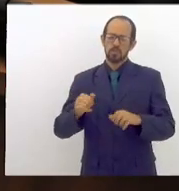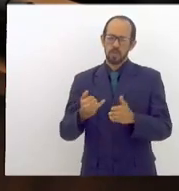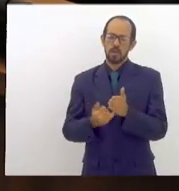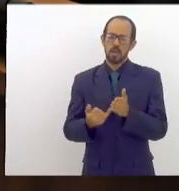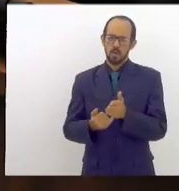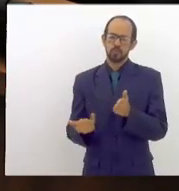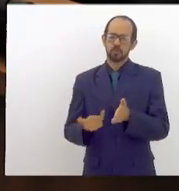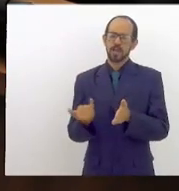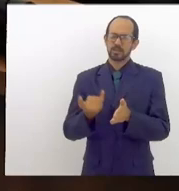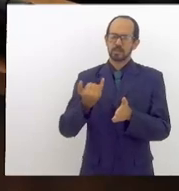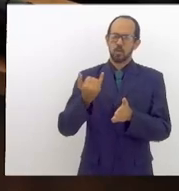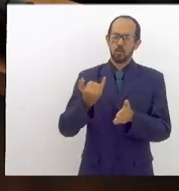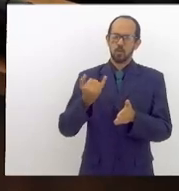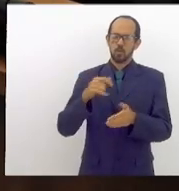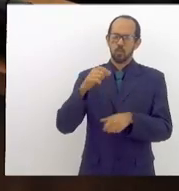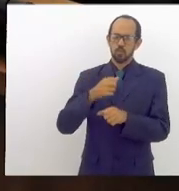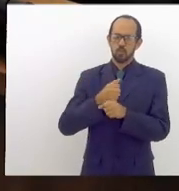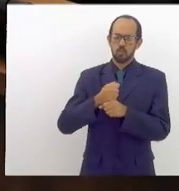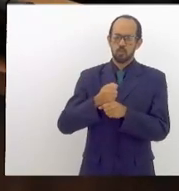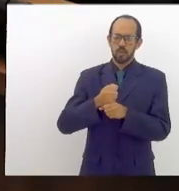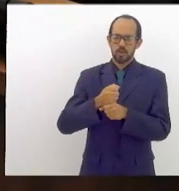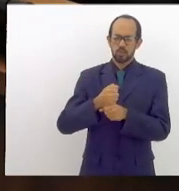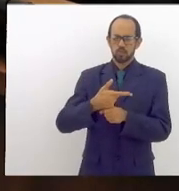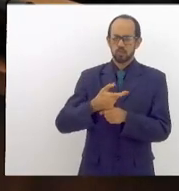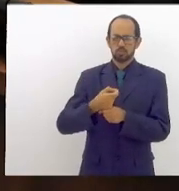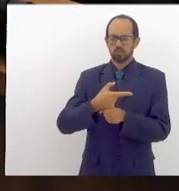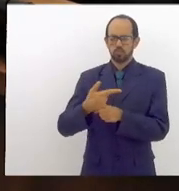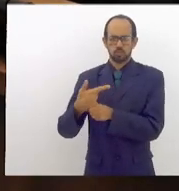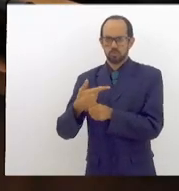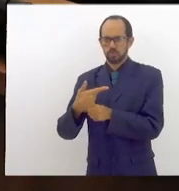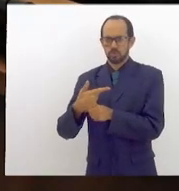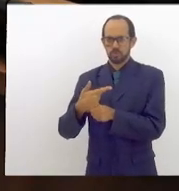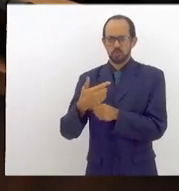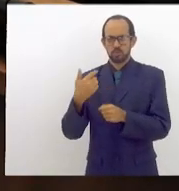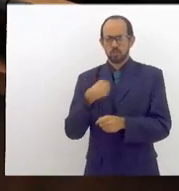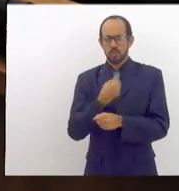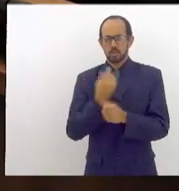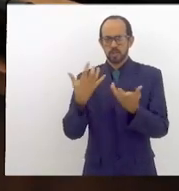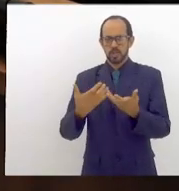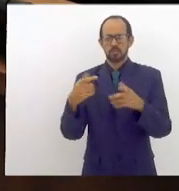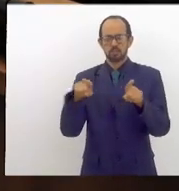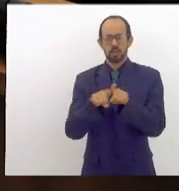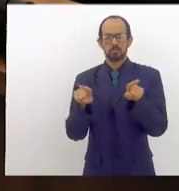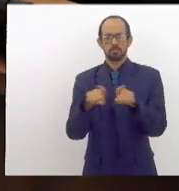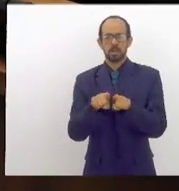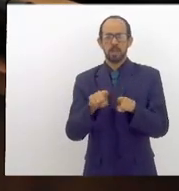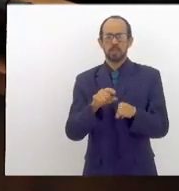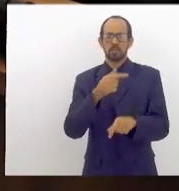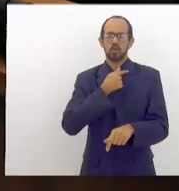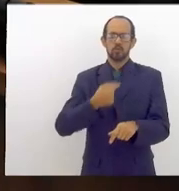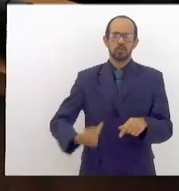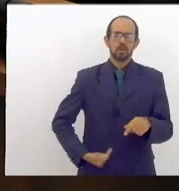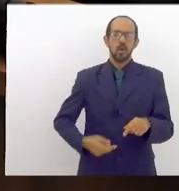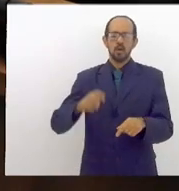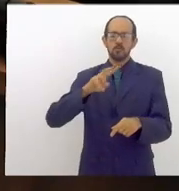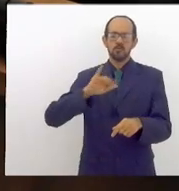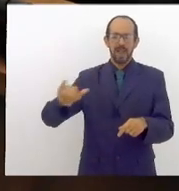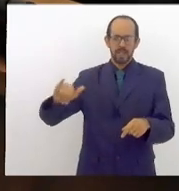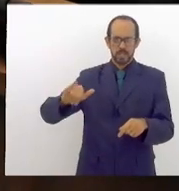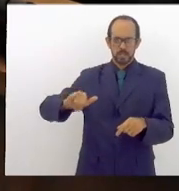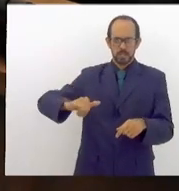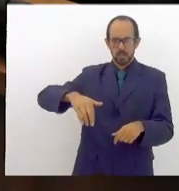ano o que que a gente quer nesse destaque colocar também na lei que o governador vai cumprir